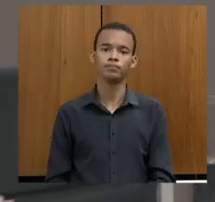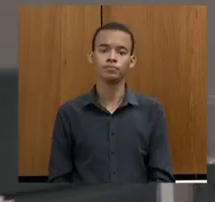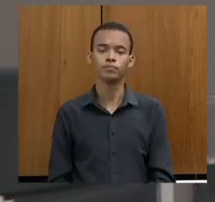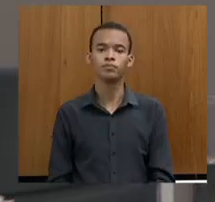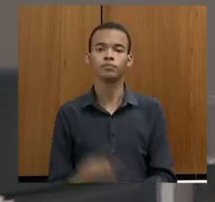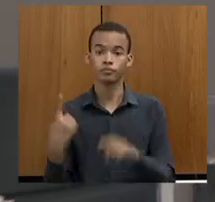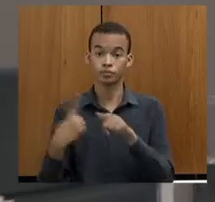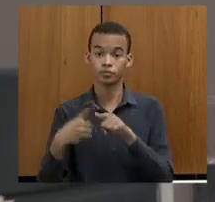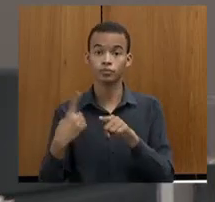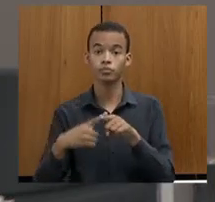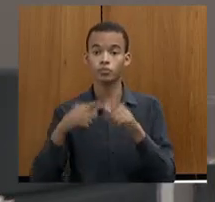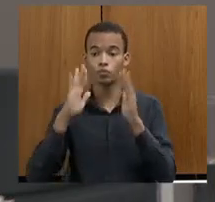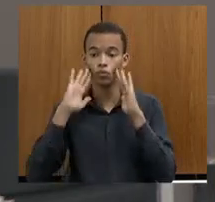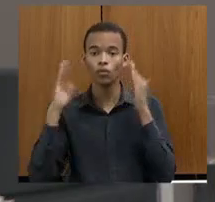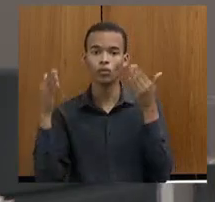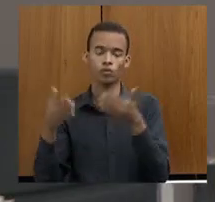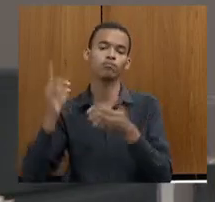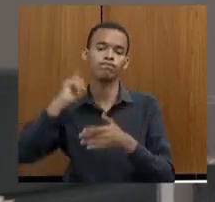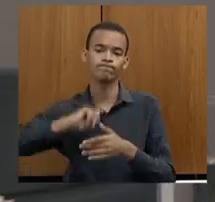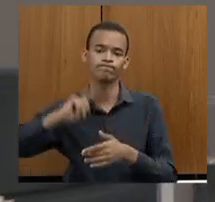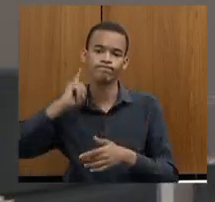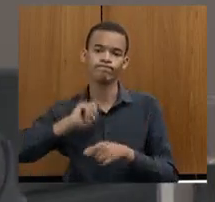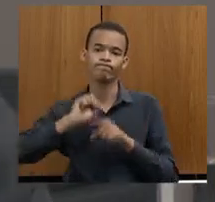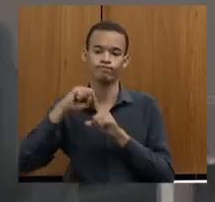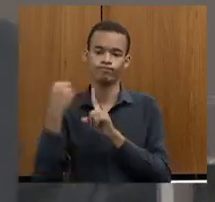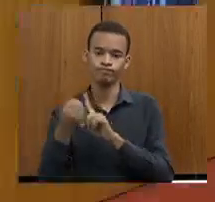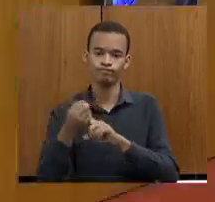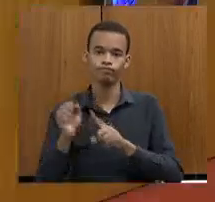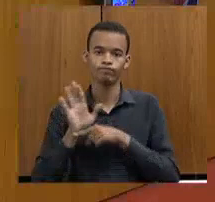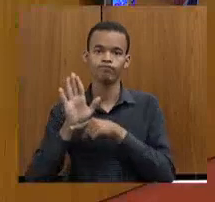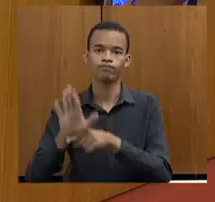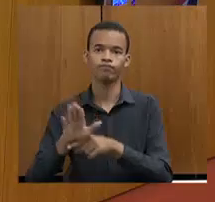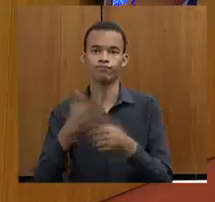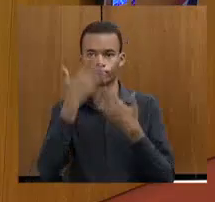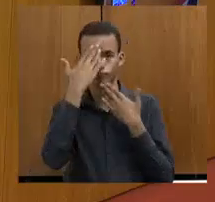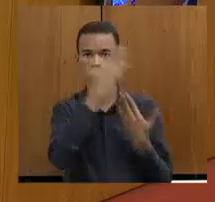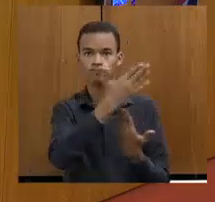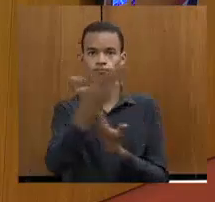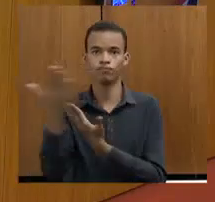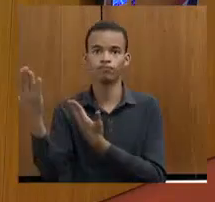visando né o bem do Estado de Minas Gerais Muito obrigado a todos